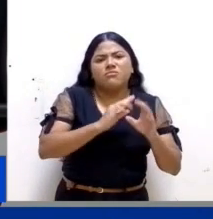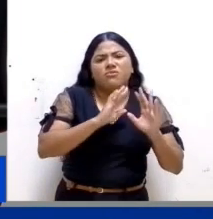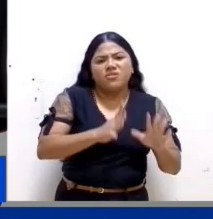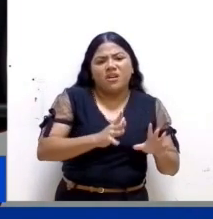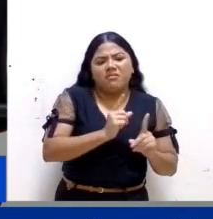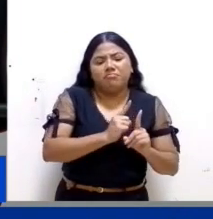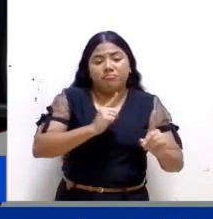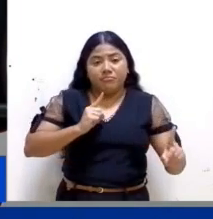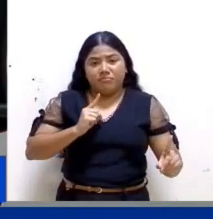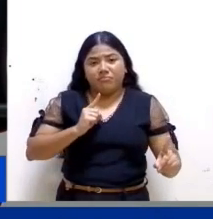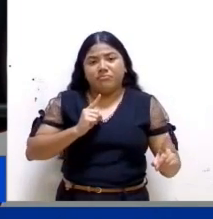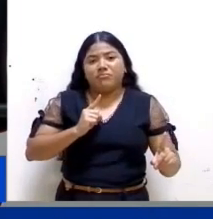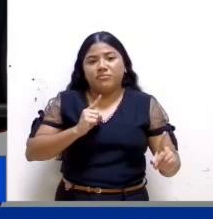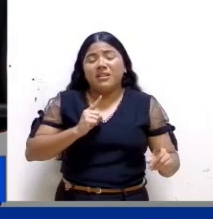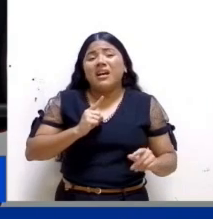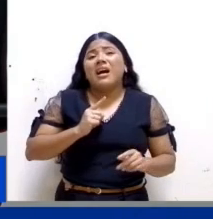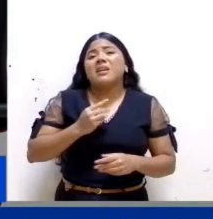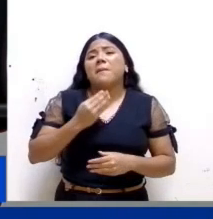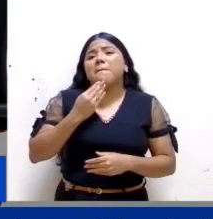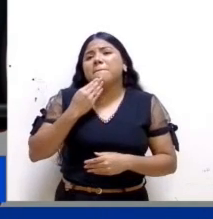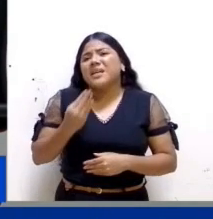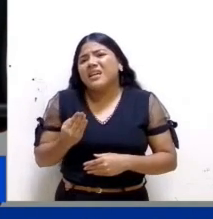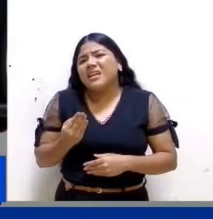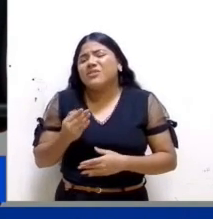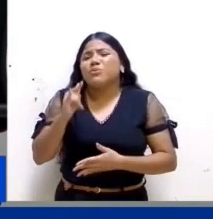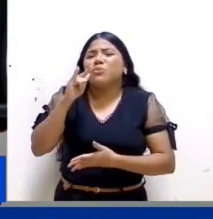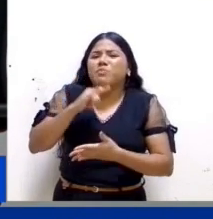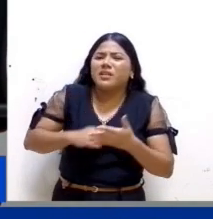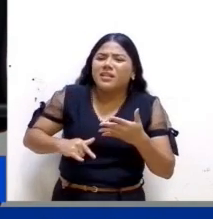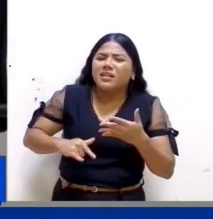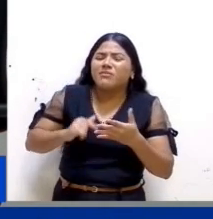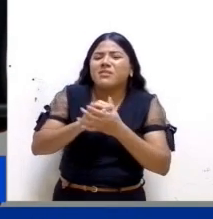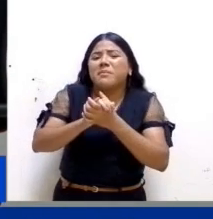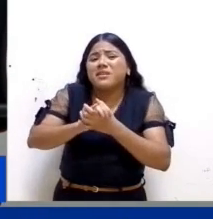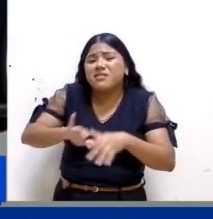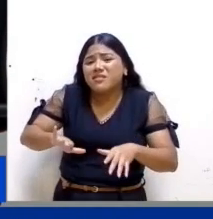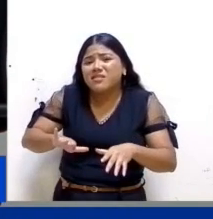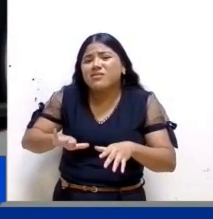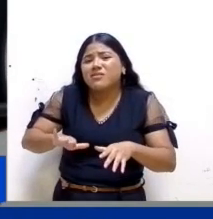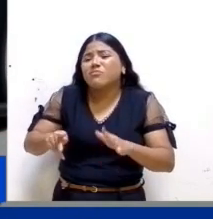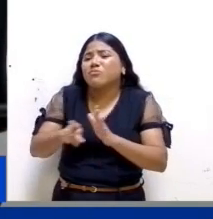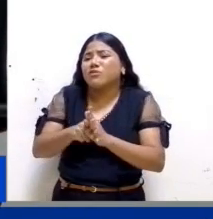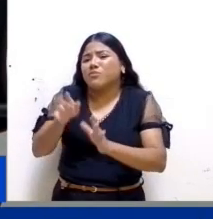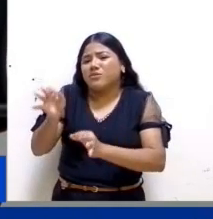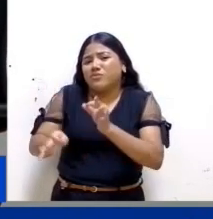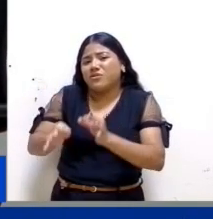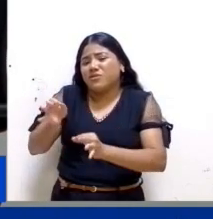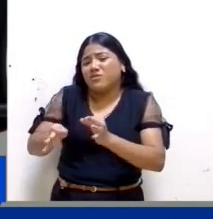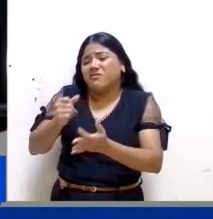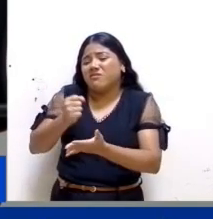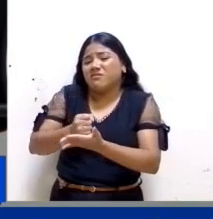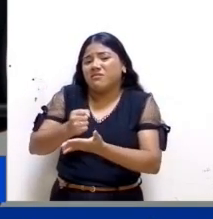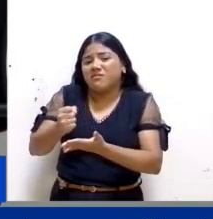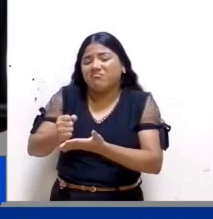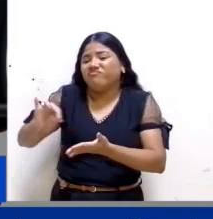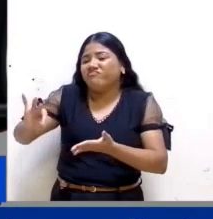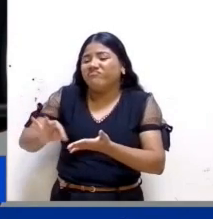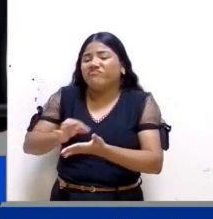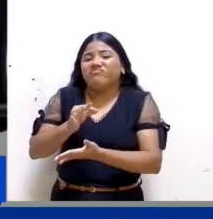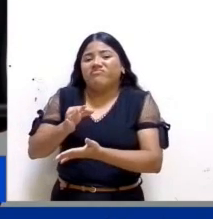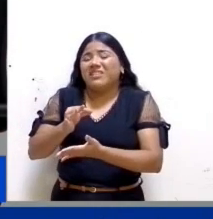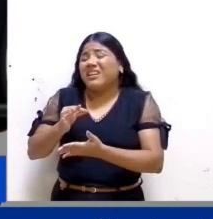pedir a separação legal e depois de um ano pedir o divórcio. Era tão burocrático. Aí, a partir